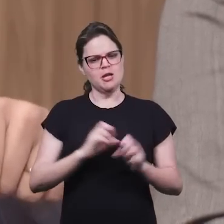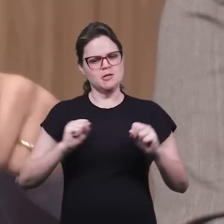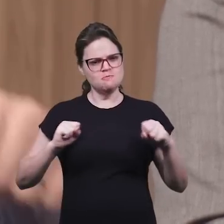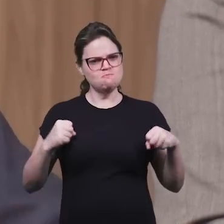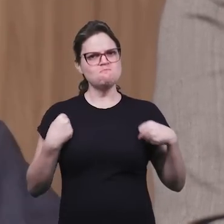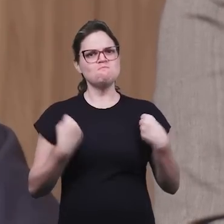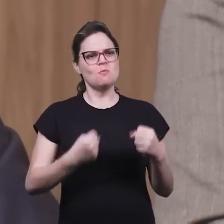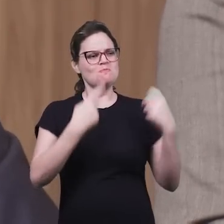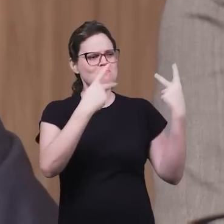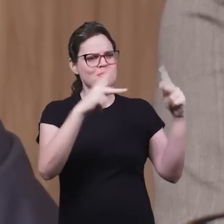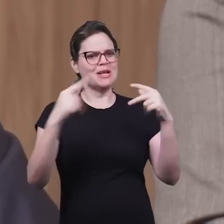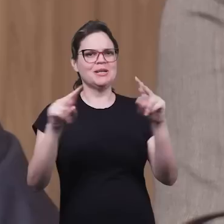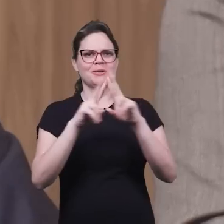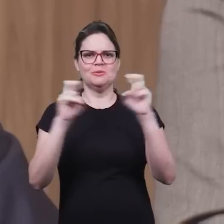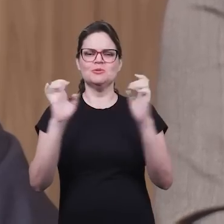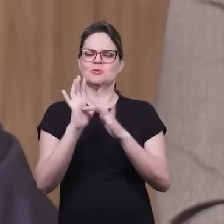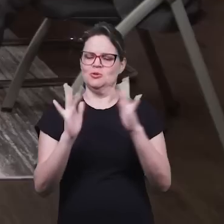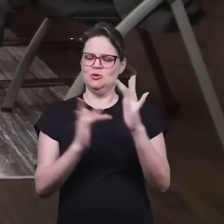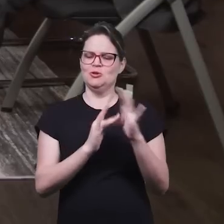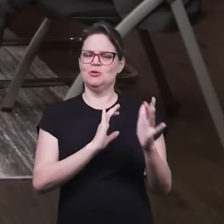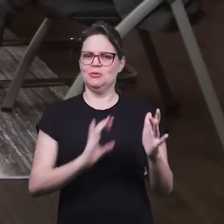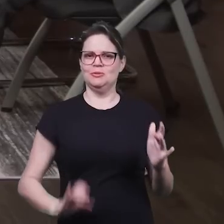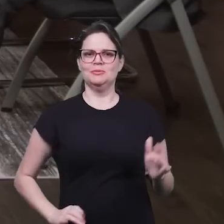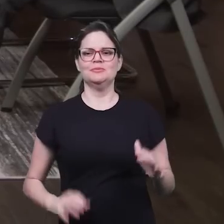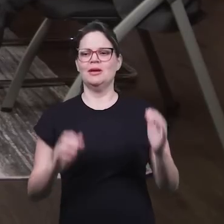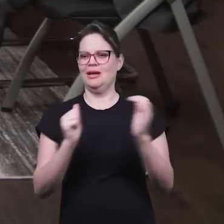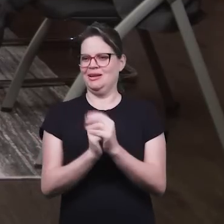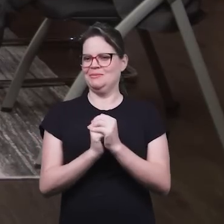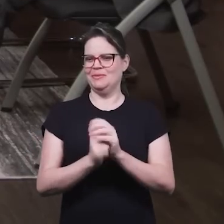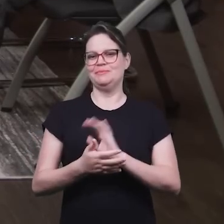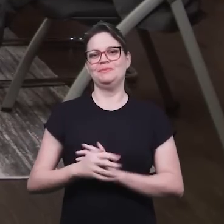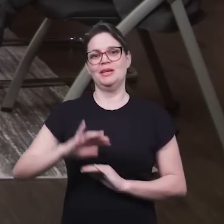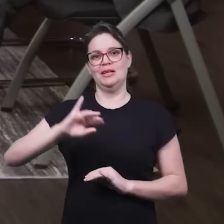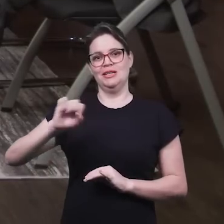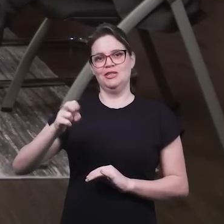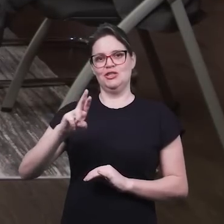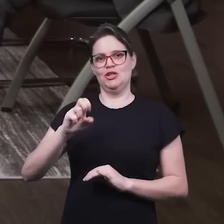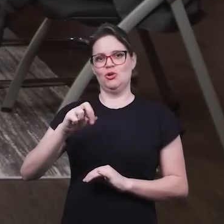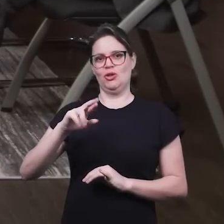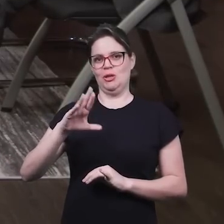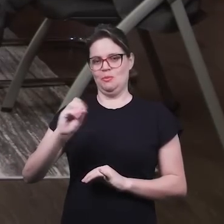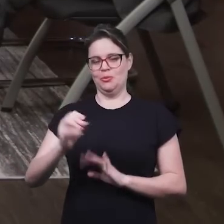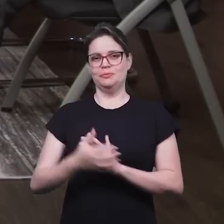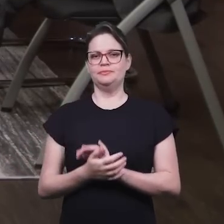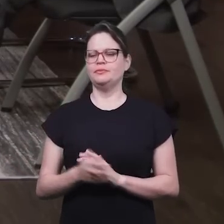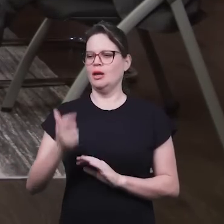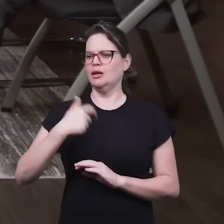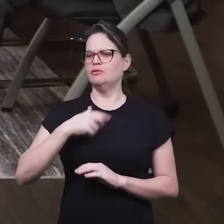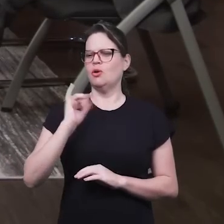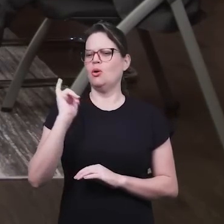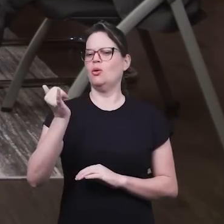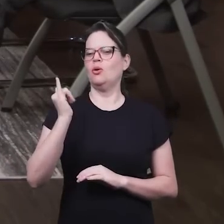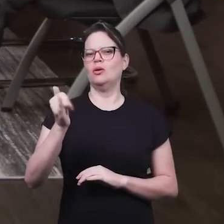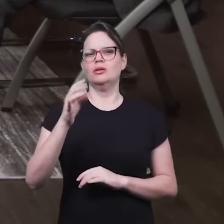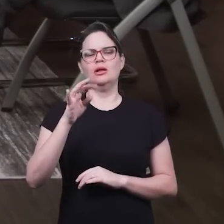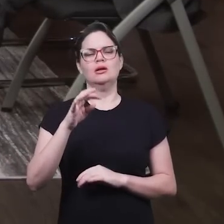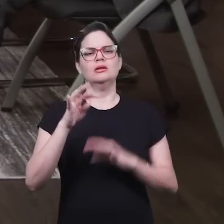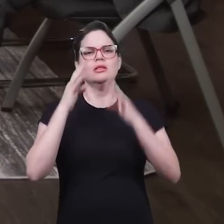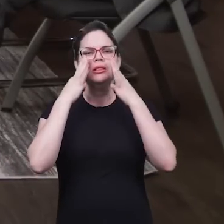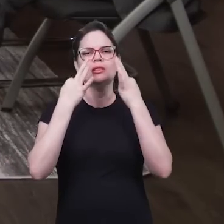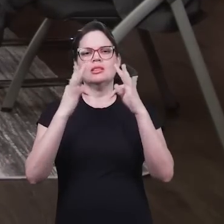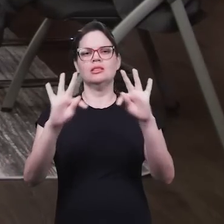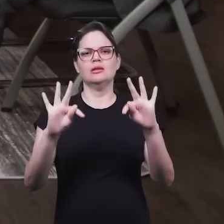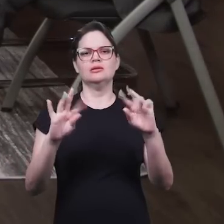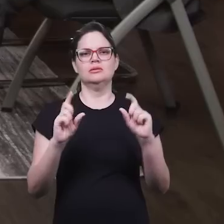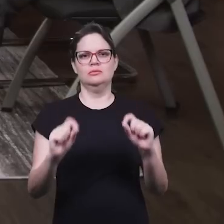ele professou em Jesus Cristo. Amém. Jerônimo? Amém. Paz do Senhor a todos. Eu vou relatar o testemunho já de um